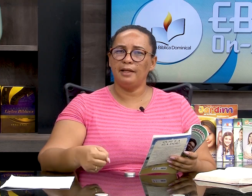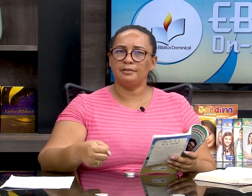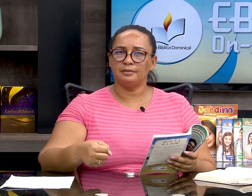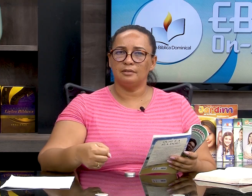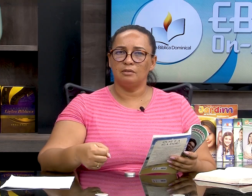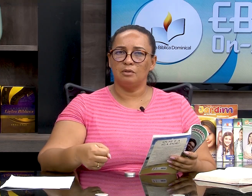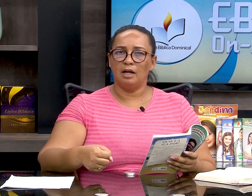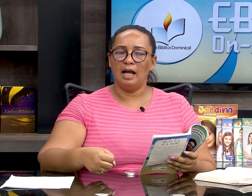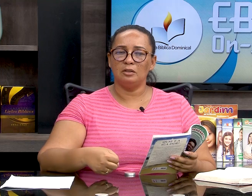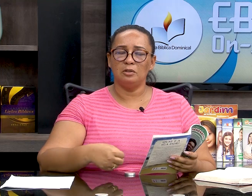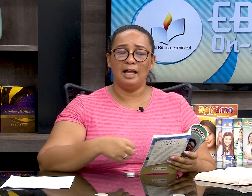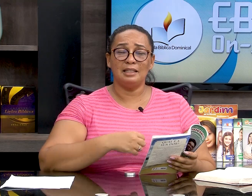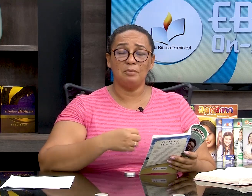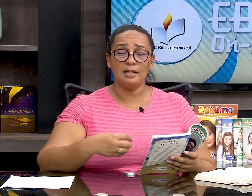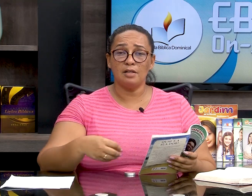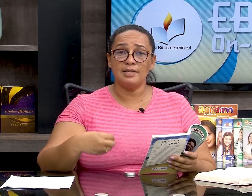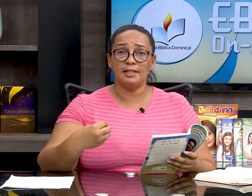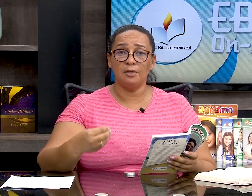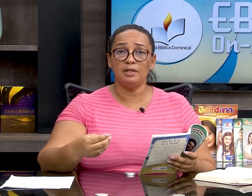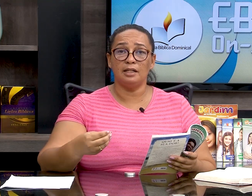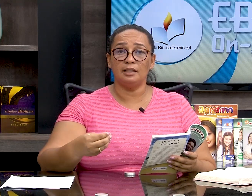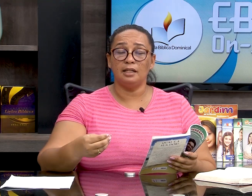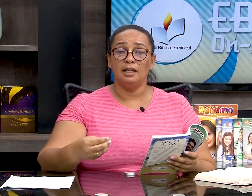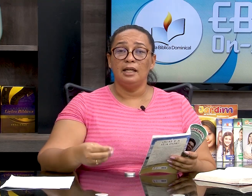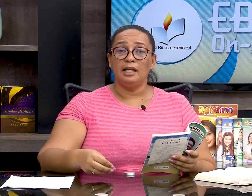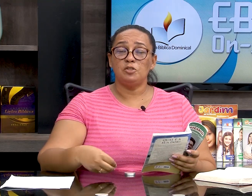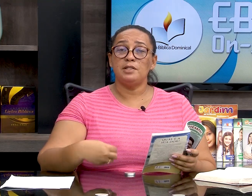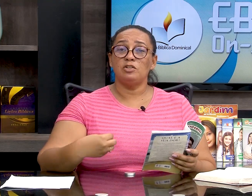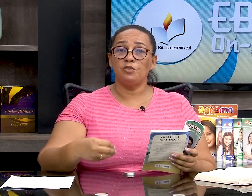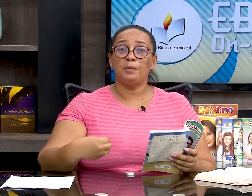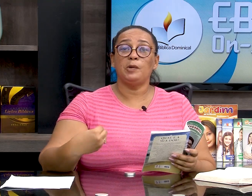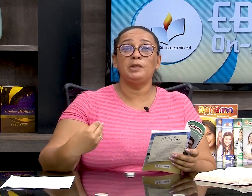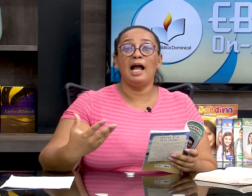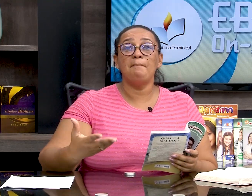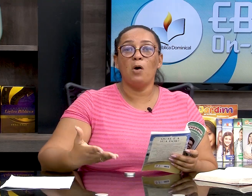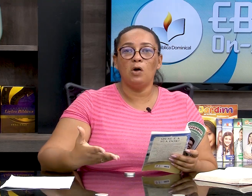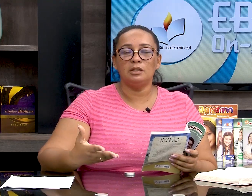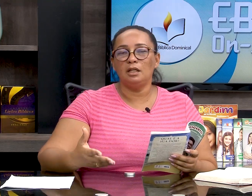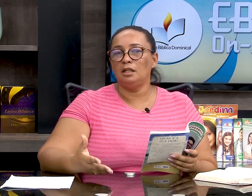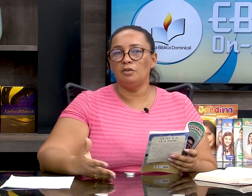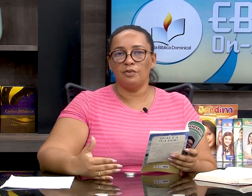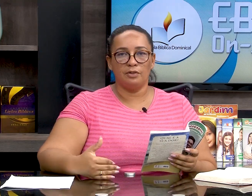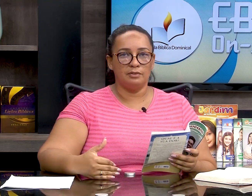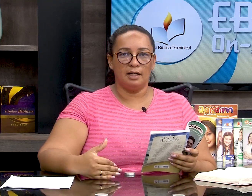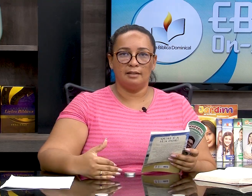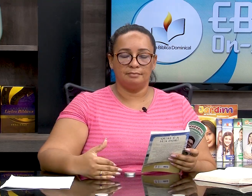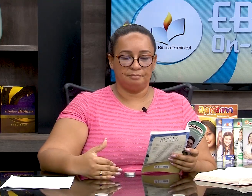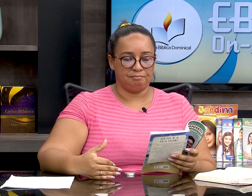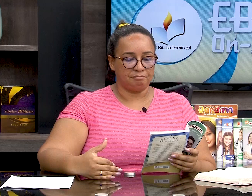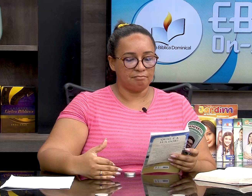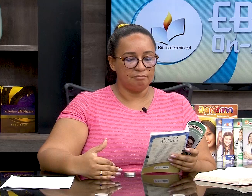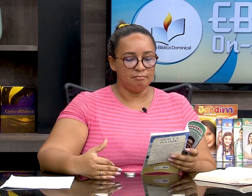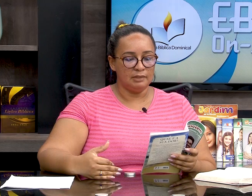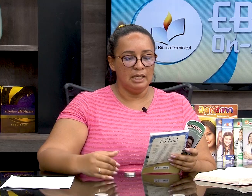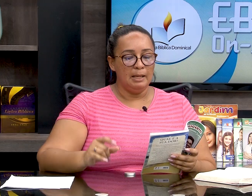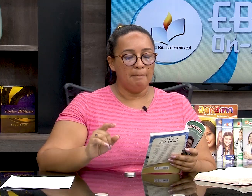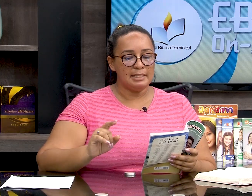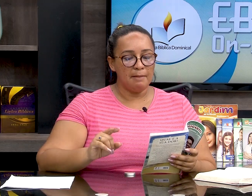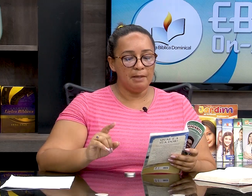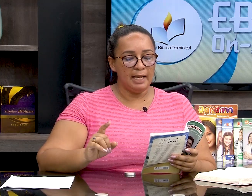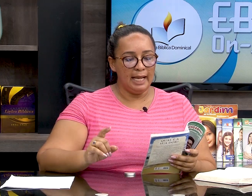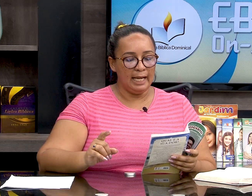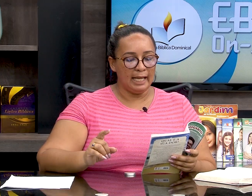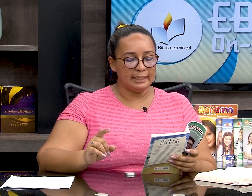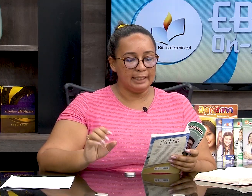o sofrimento a tribulação vai ser tão grande que as pessoas vão procurar a morte e não vão encontrar